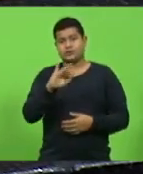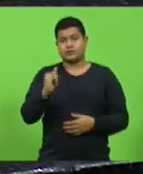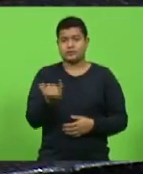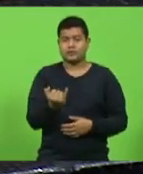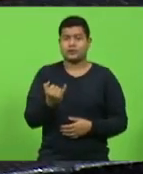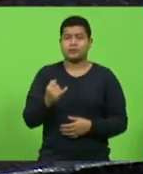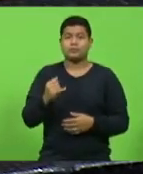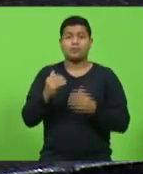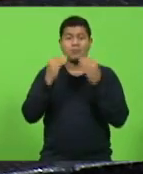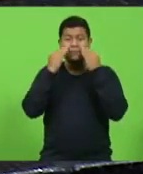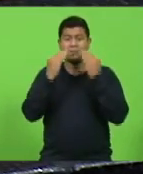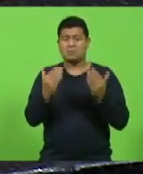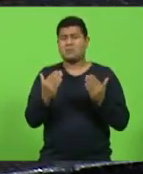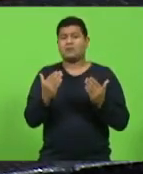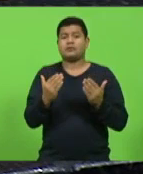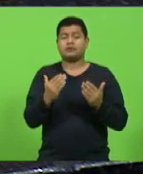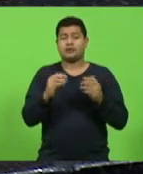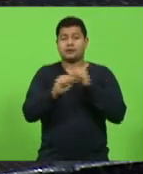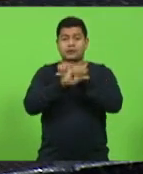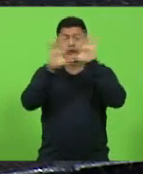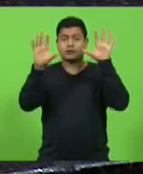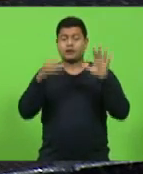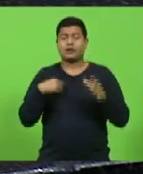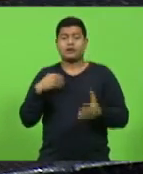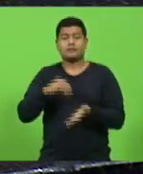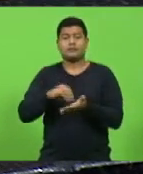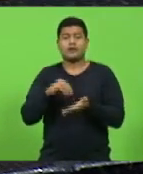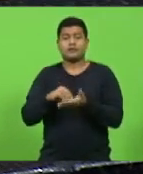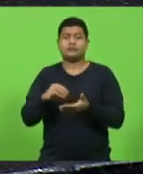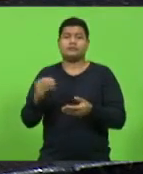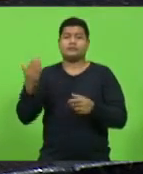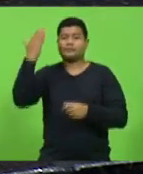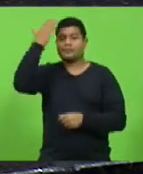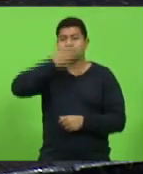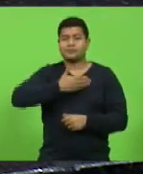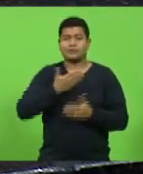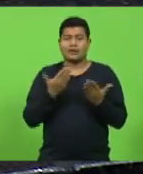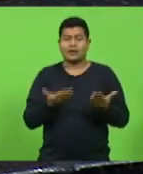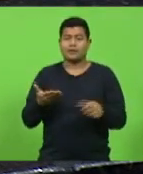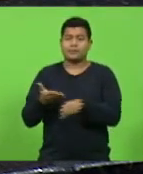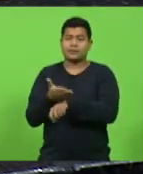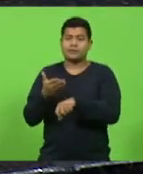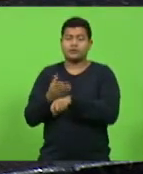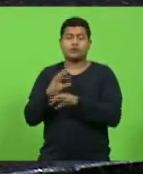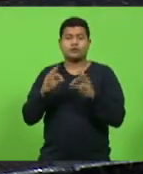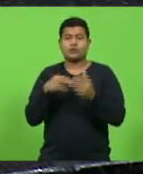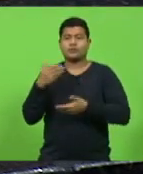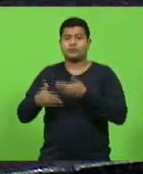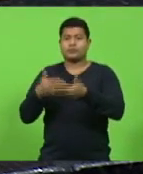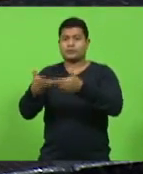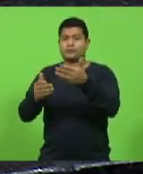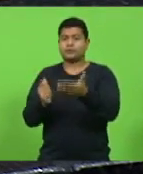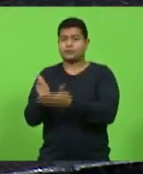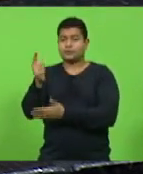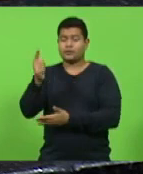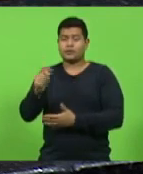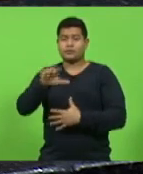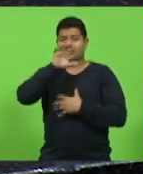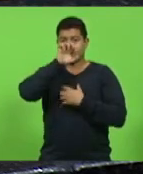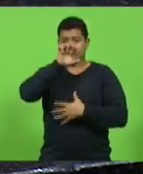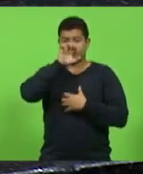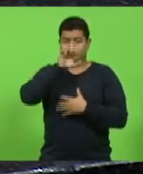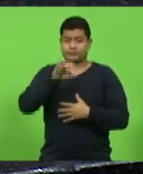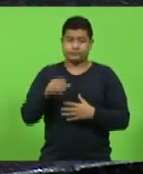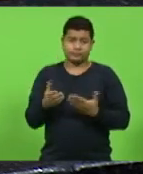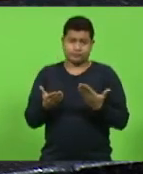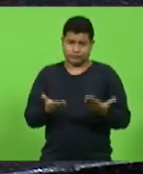de provas da participação do governador em todo o processo de compra dos respiradores, bem como de que este esteja